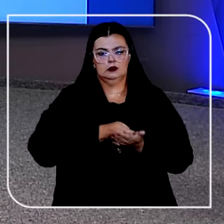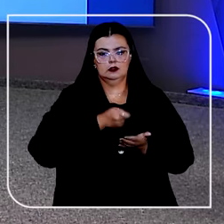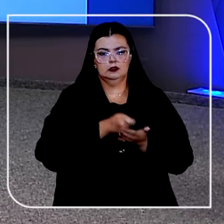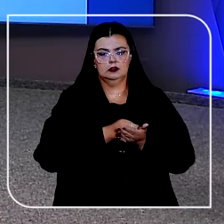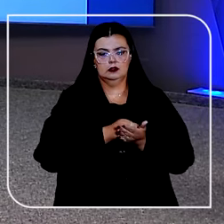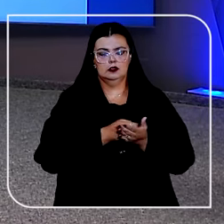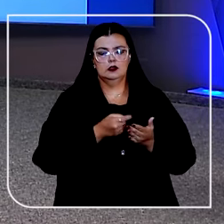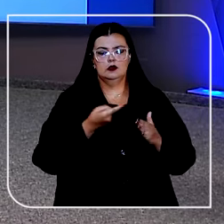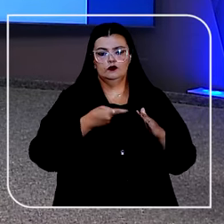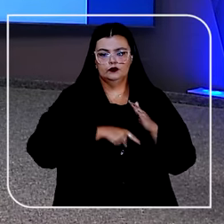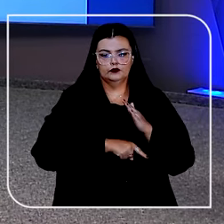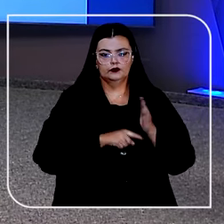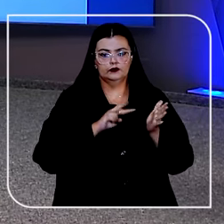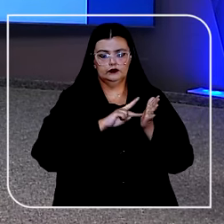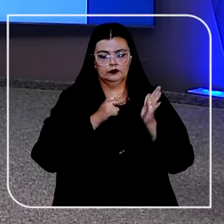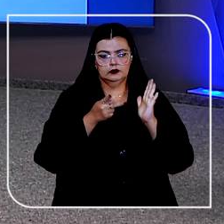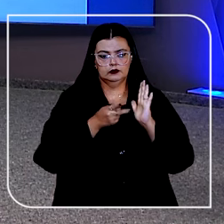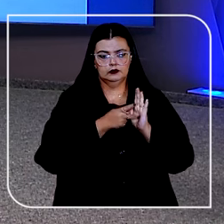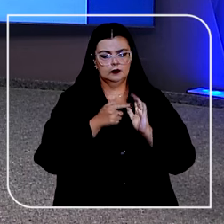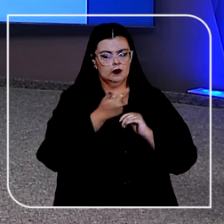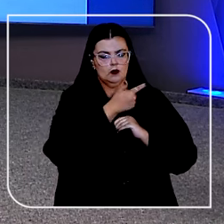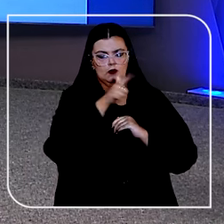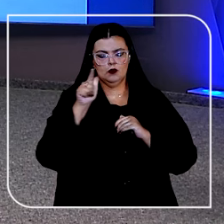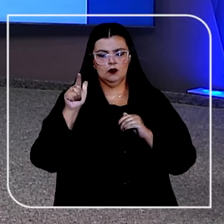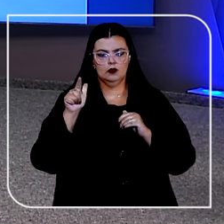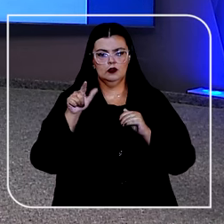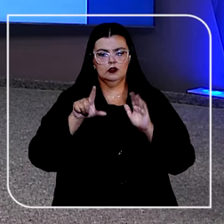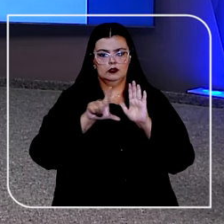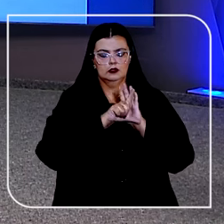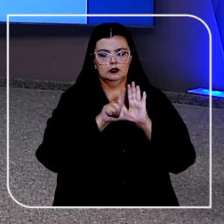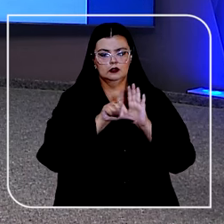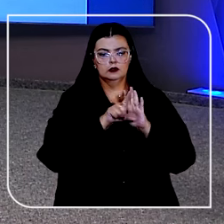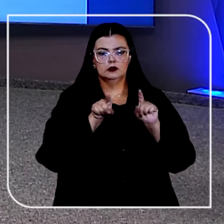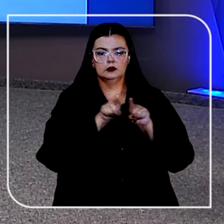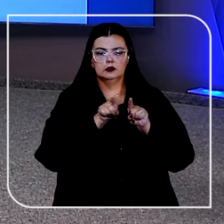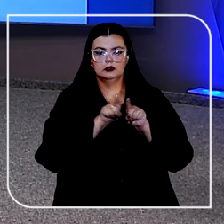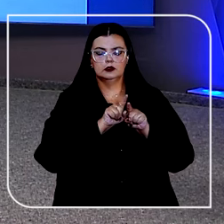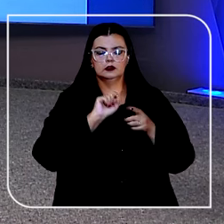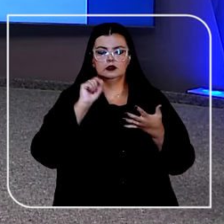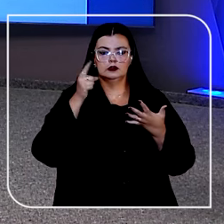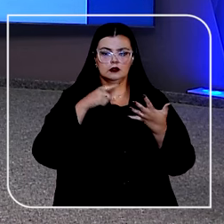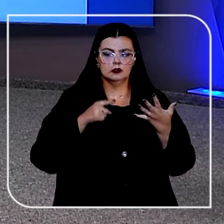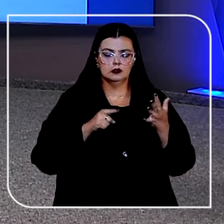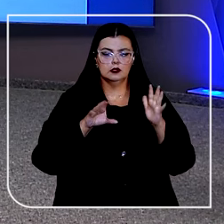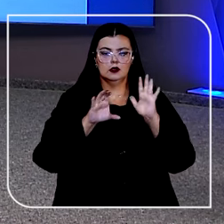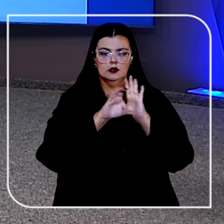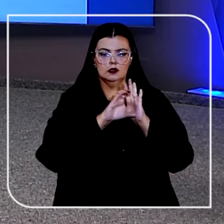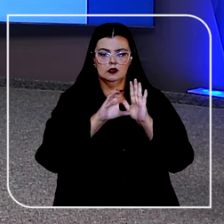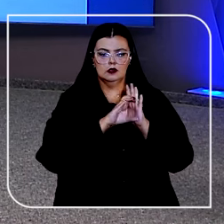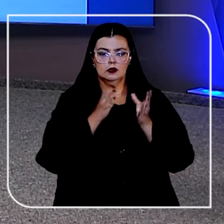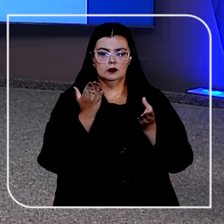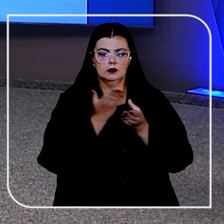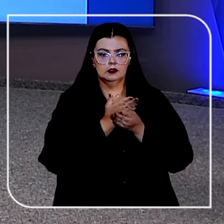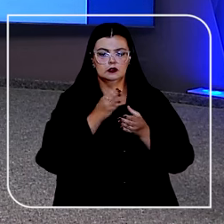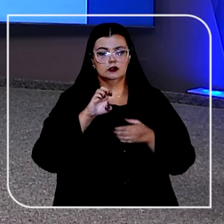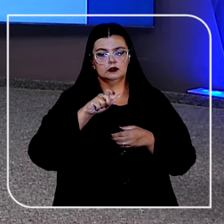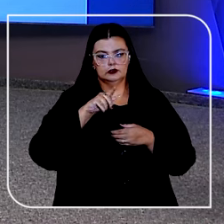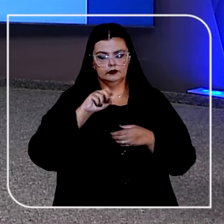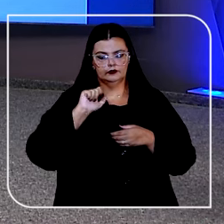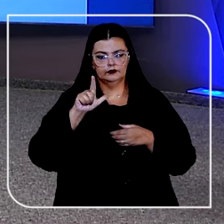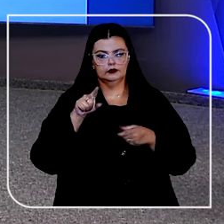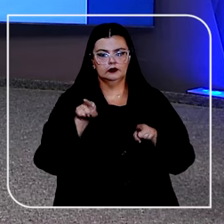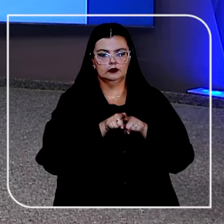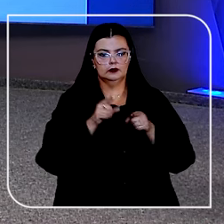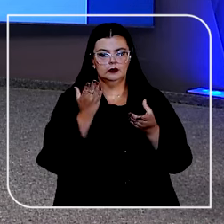dever de fundamentação está previsto em outras legislações como destaque para o código de processo civil e o